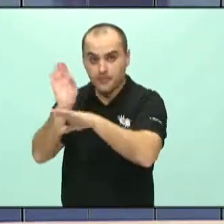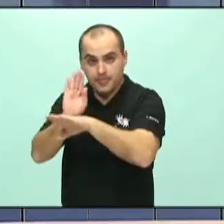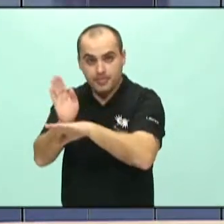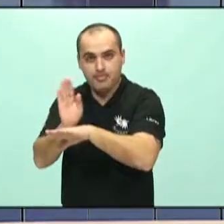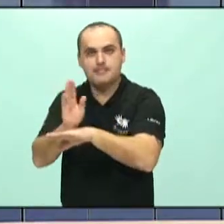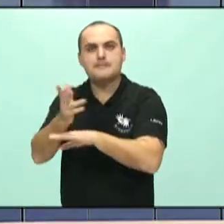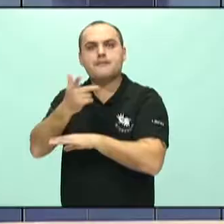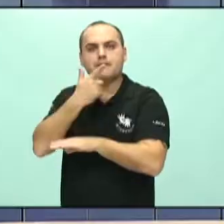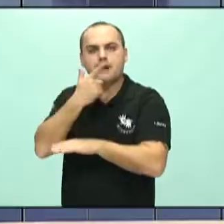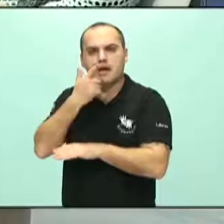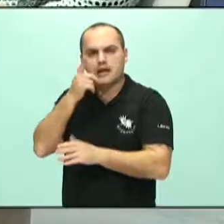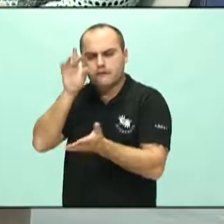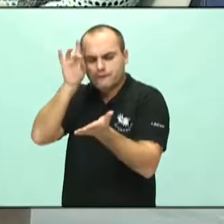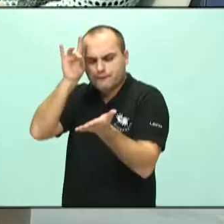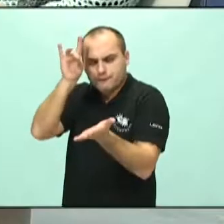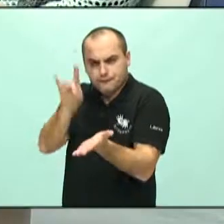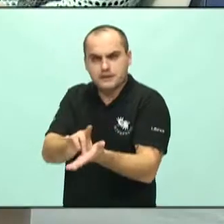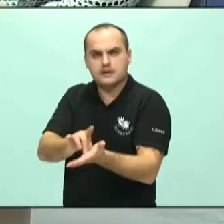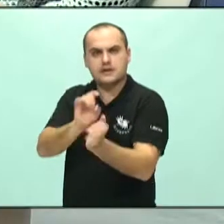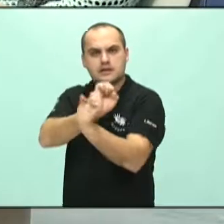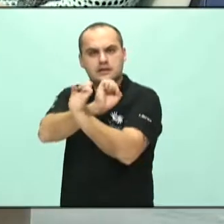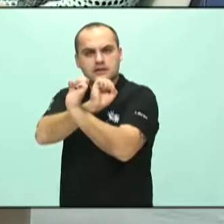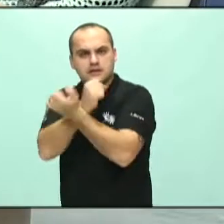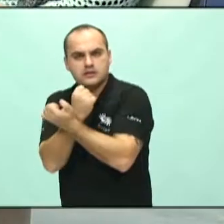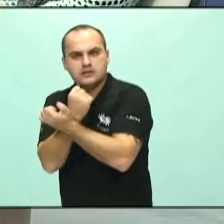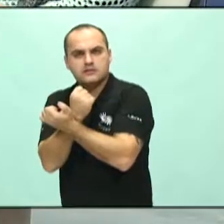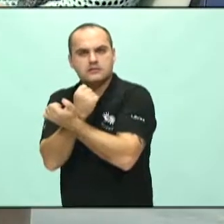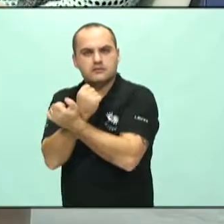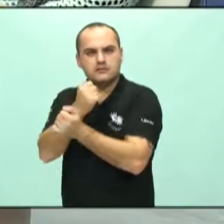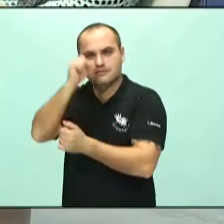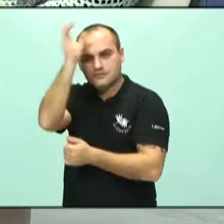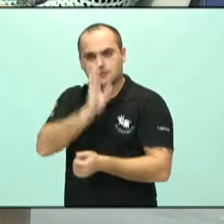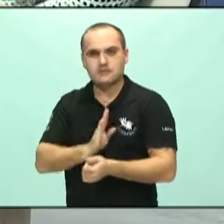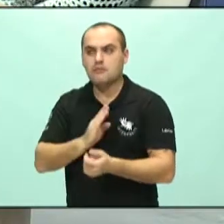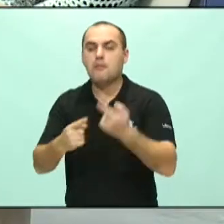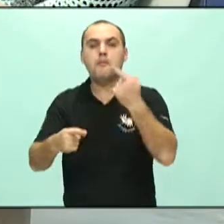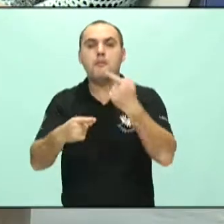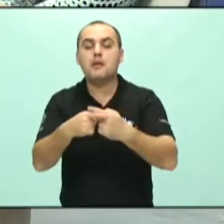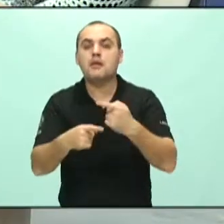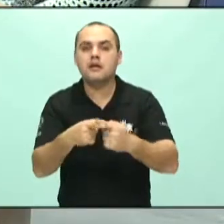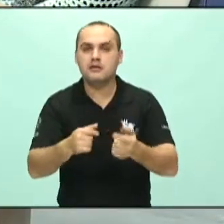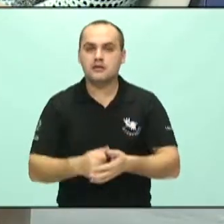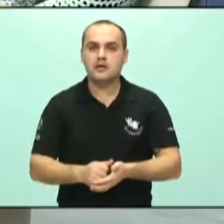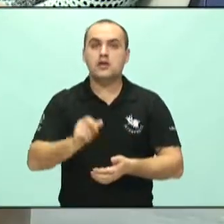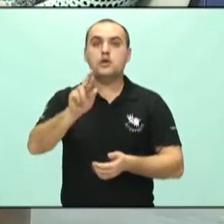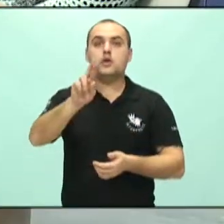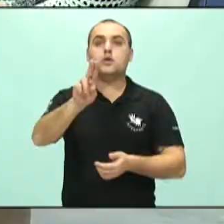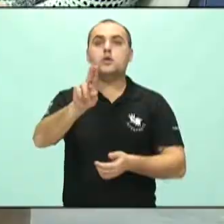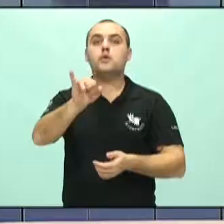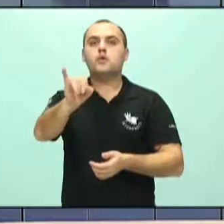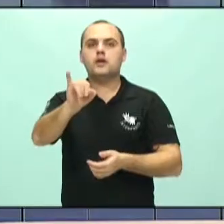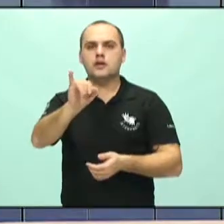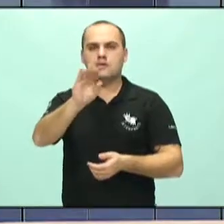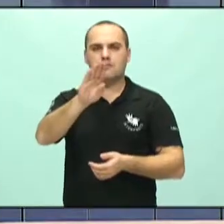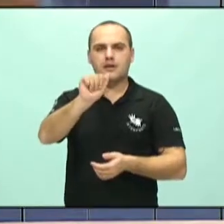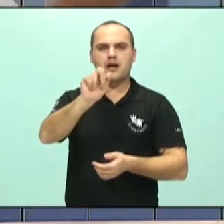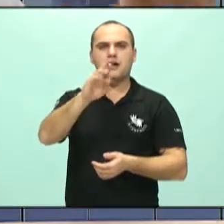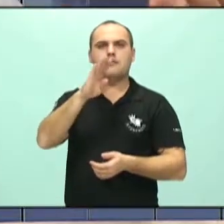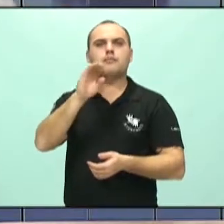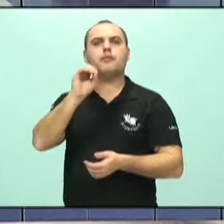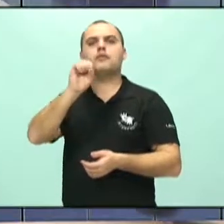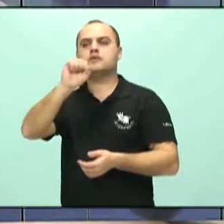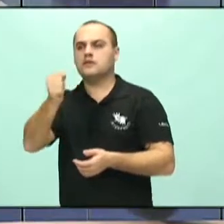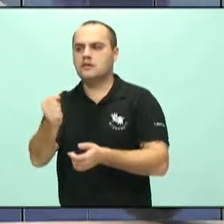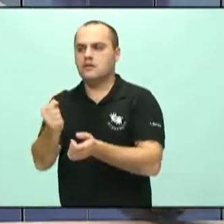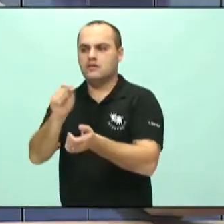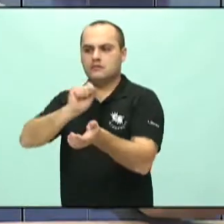como foi a escravidão. O porquê que foi. Quando Rui Barbosa queimou todos os documentos. Por que